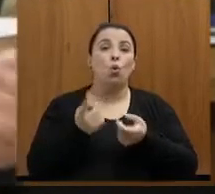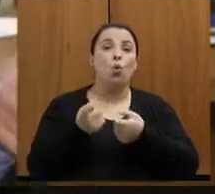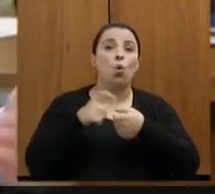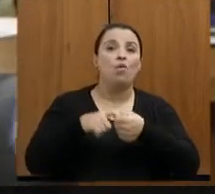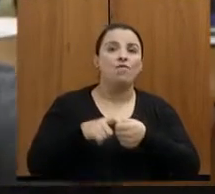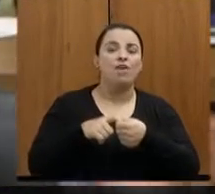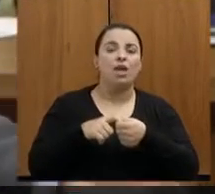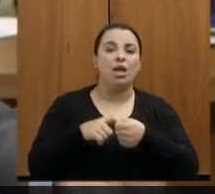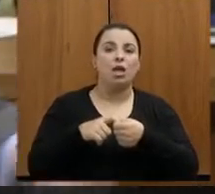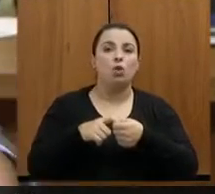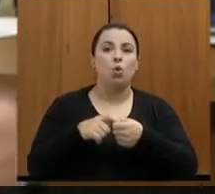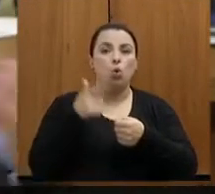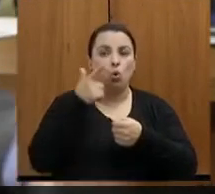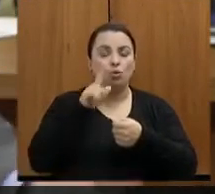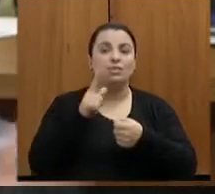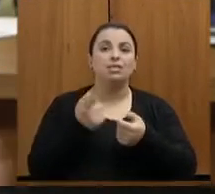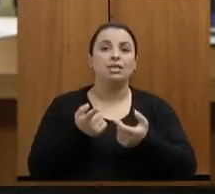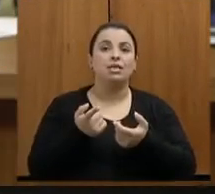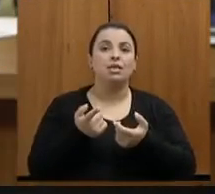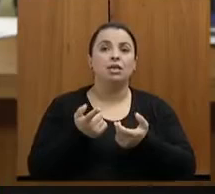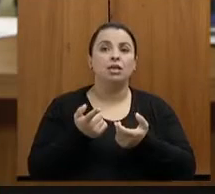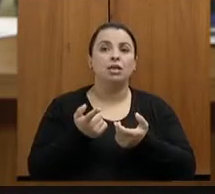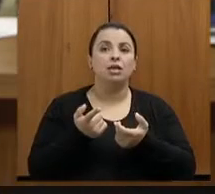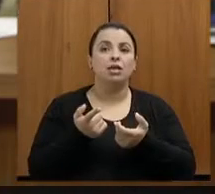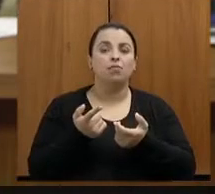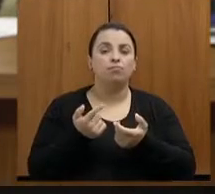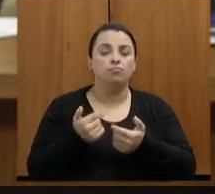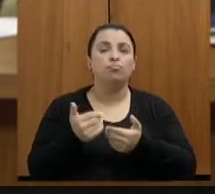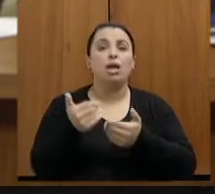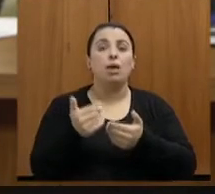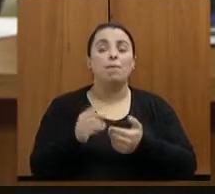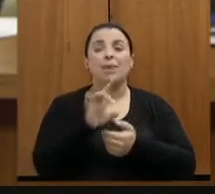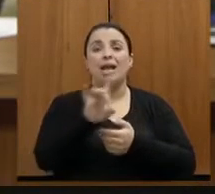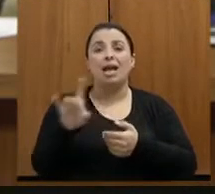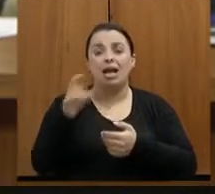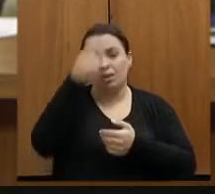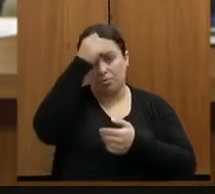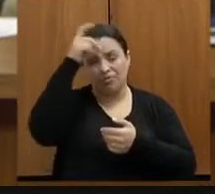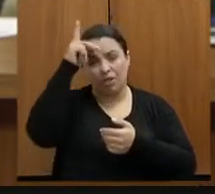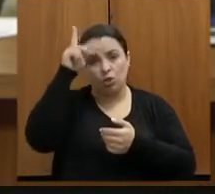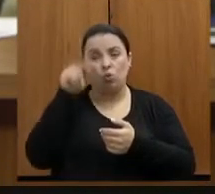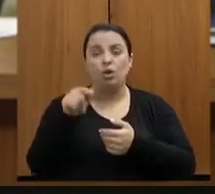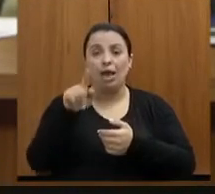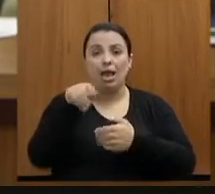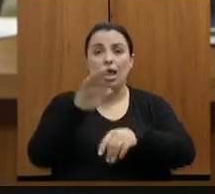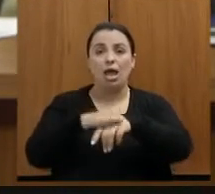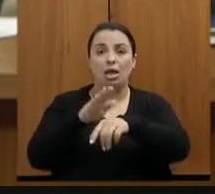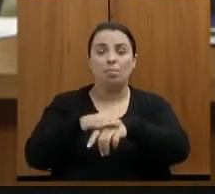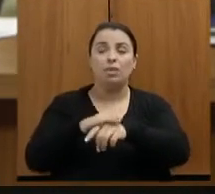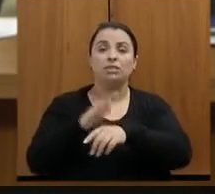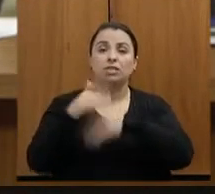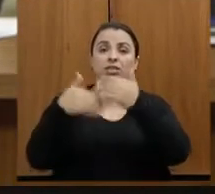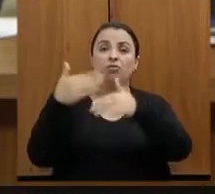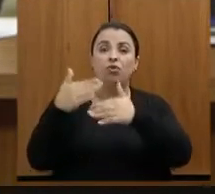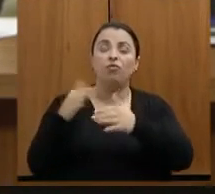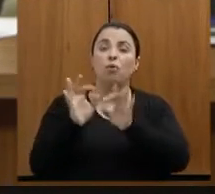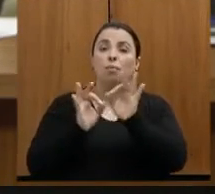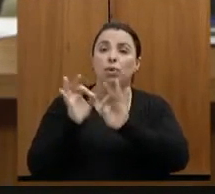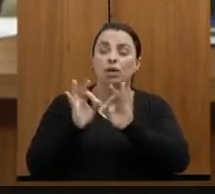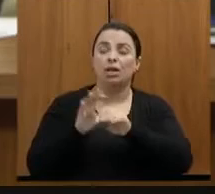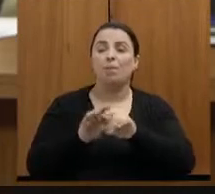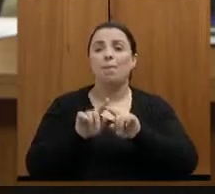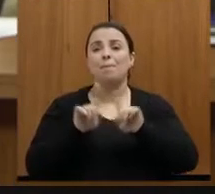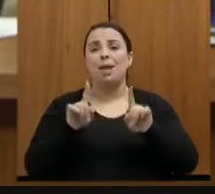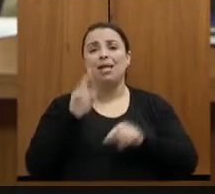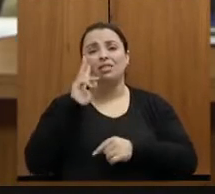para cada prefeitura individualmente contratar o seu programa Minas Reúrbio. Porém, o que verificamos no curso das tratativas?